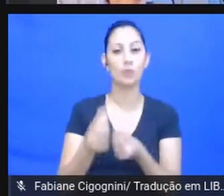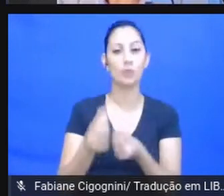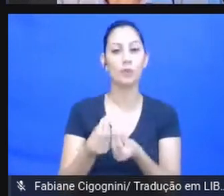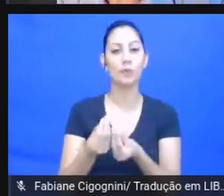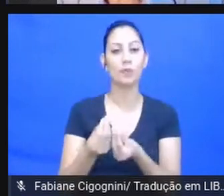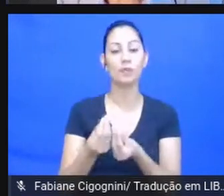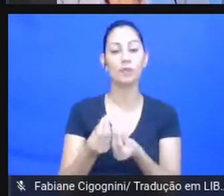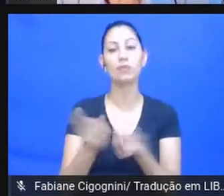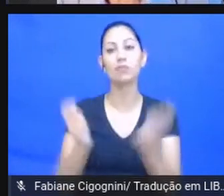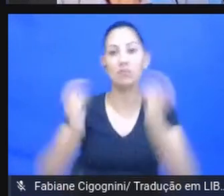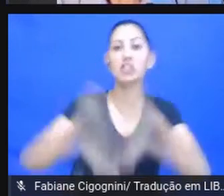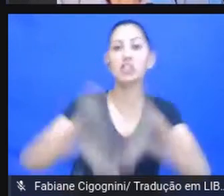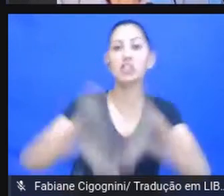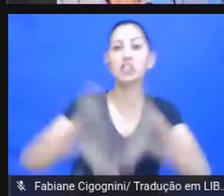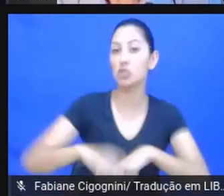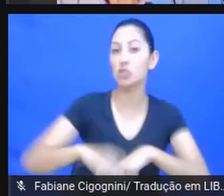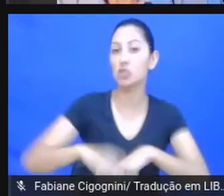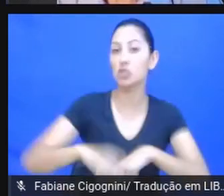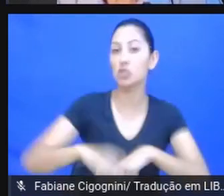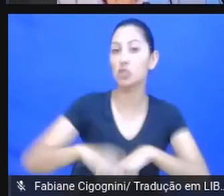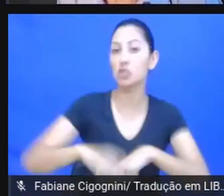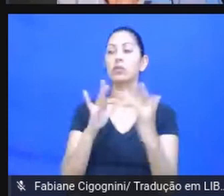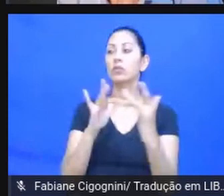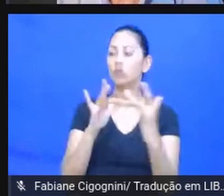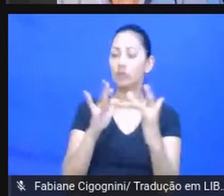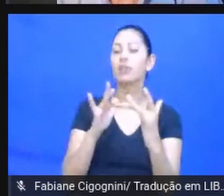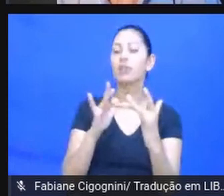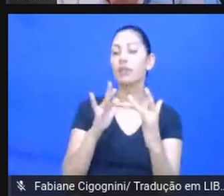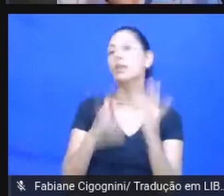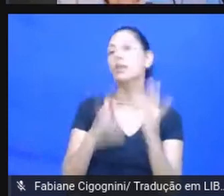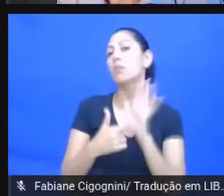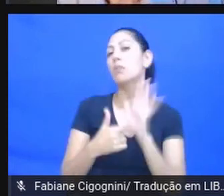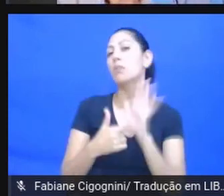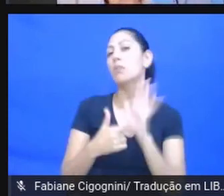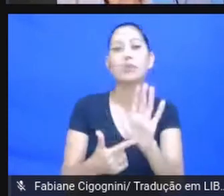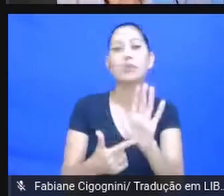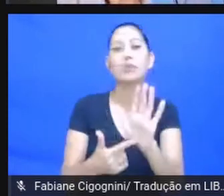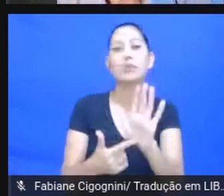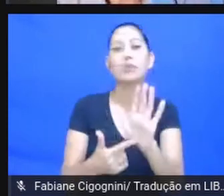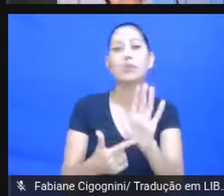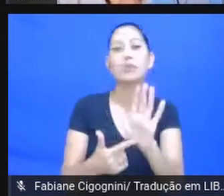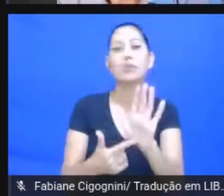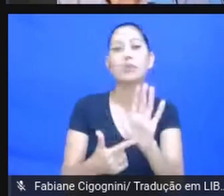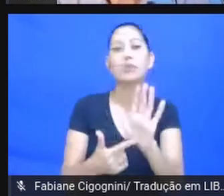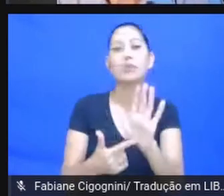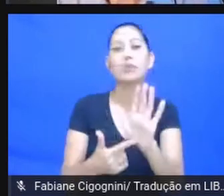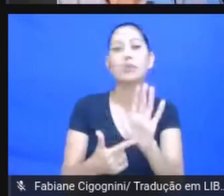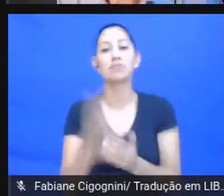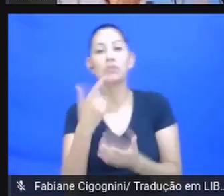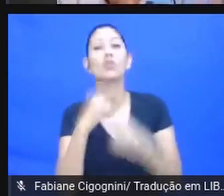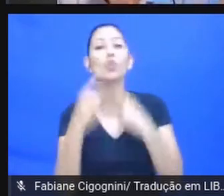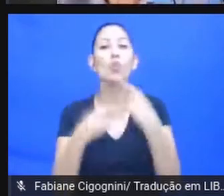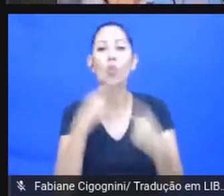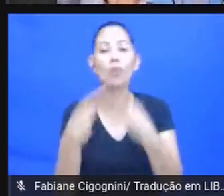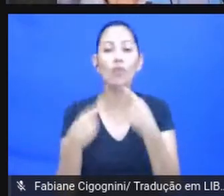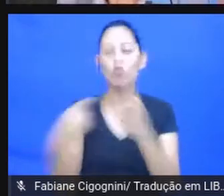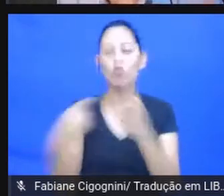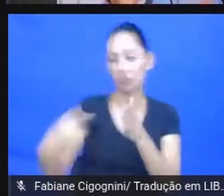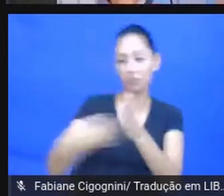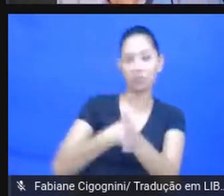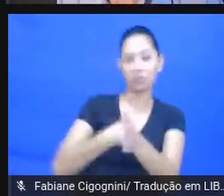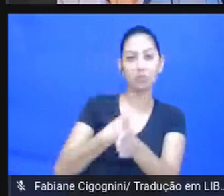estarei disponível para que vocês levantem questões, enfim, vocês me